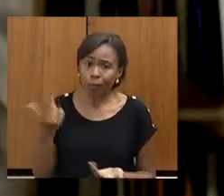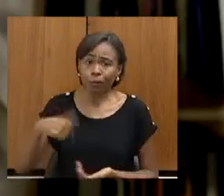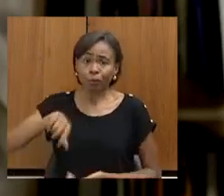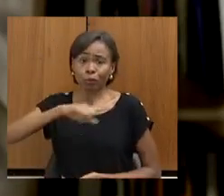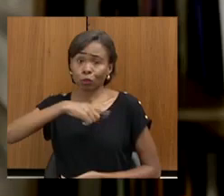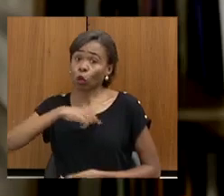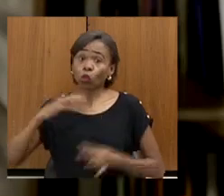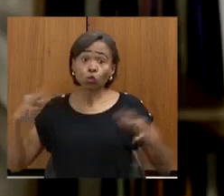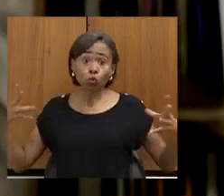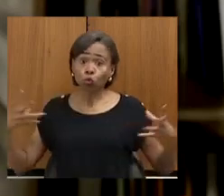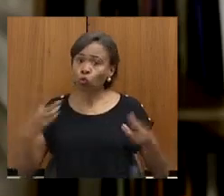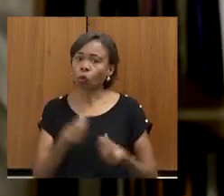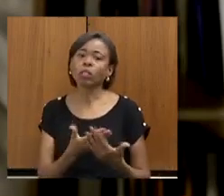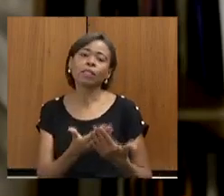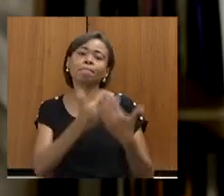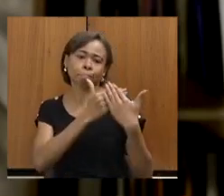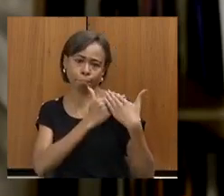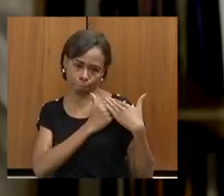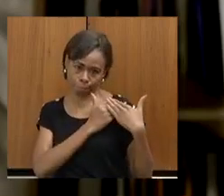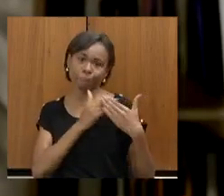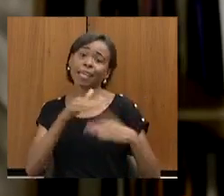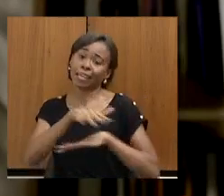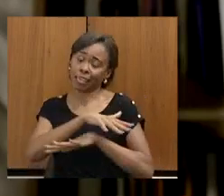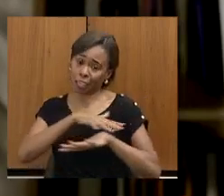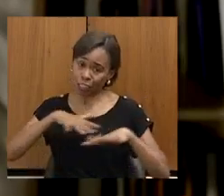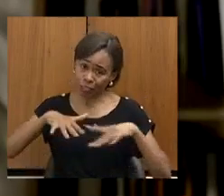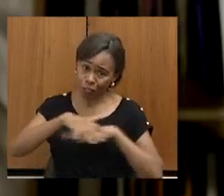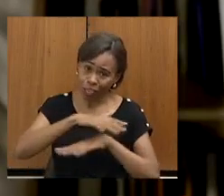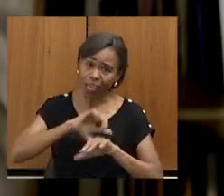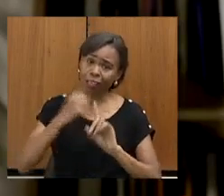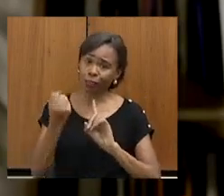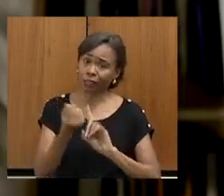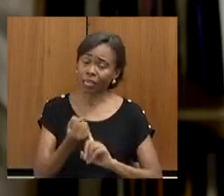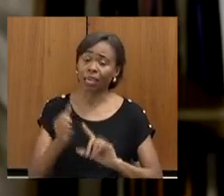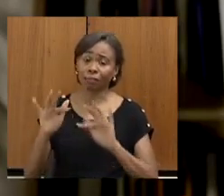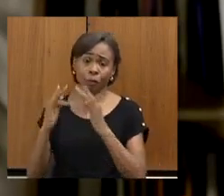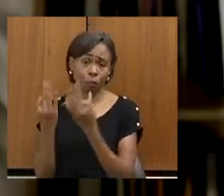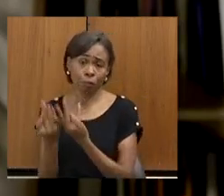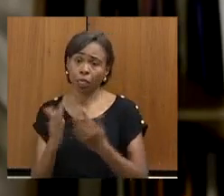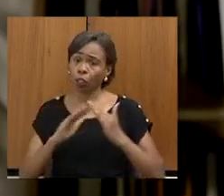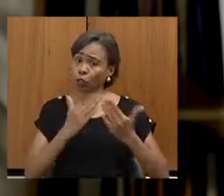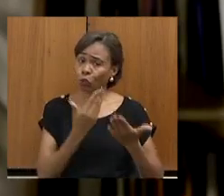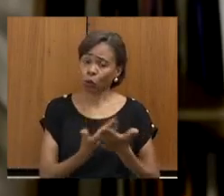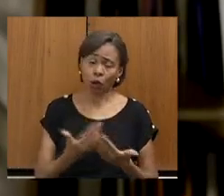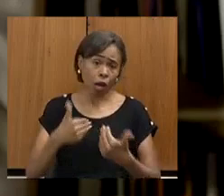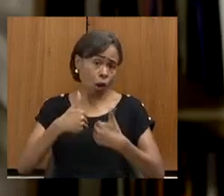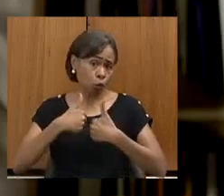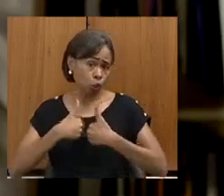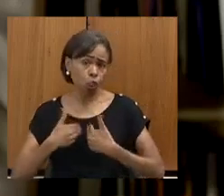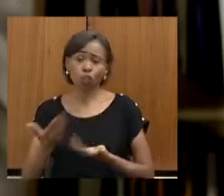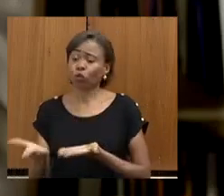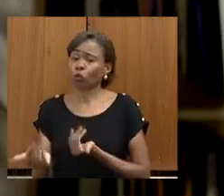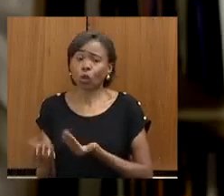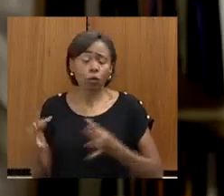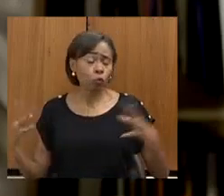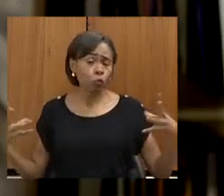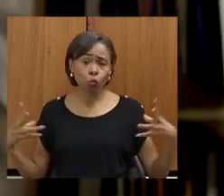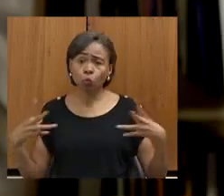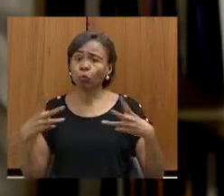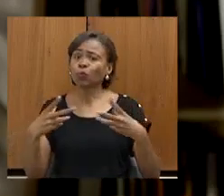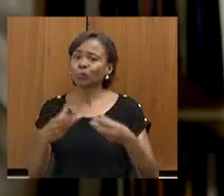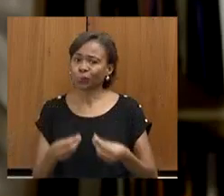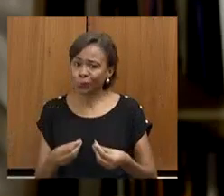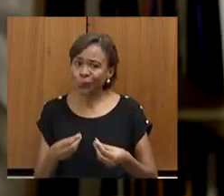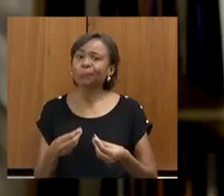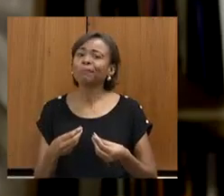envolvidos, a sociedade, as famílias, as escolas, os próprios autistas, os próprios jovens, num